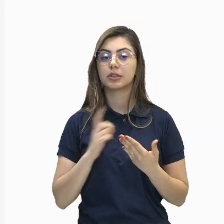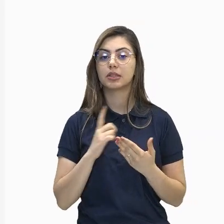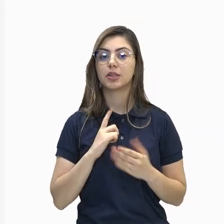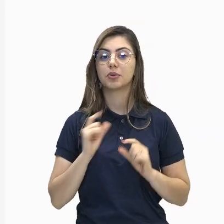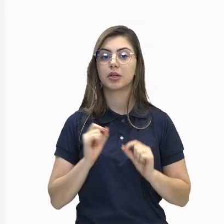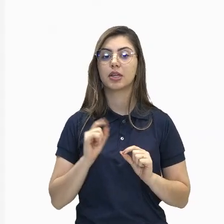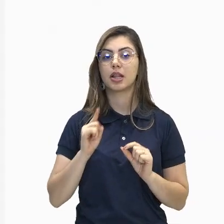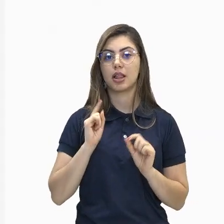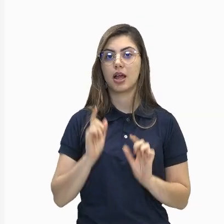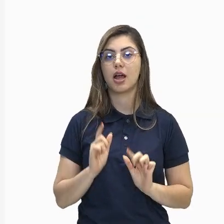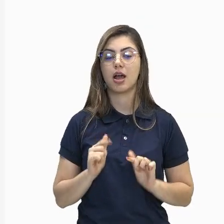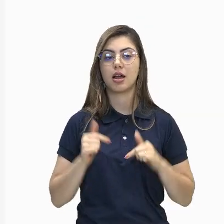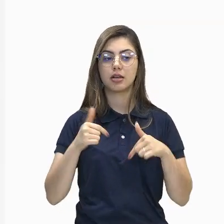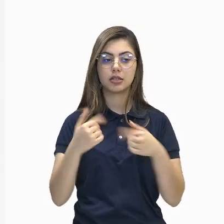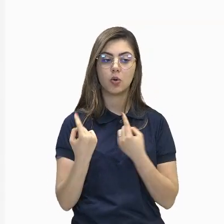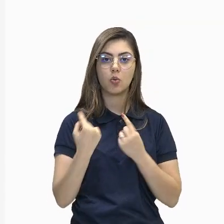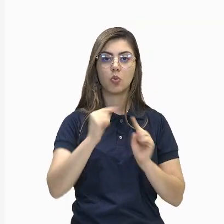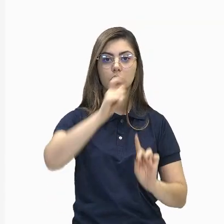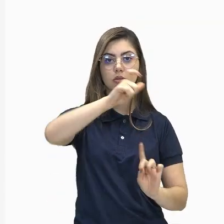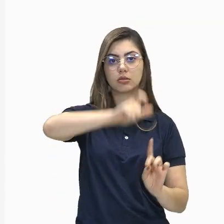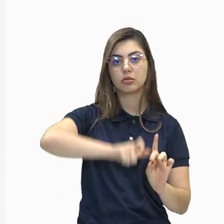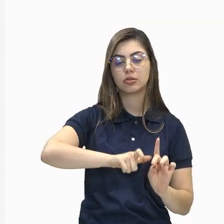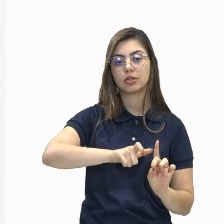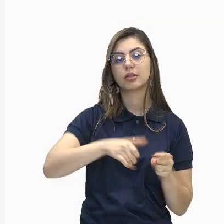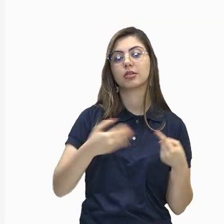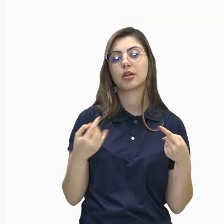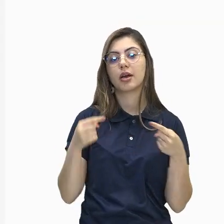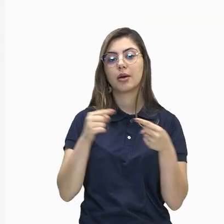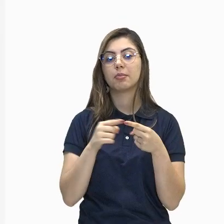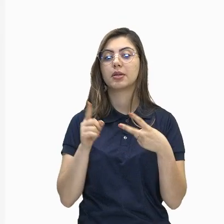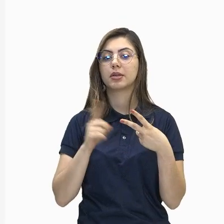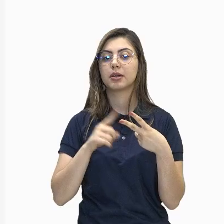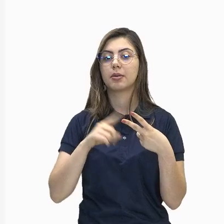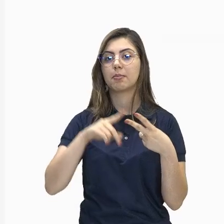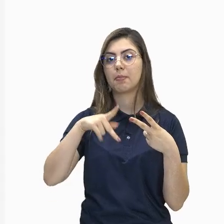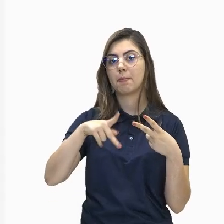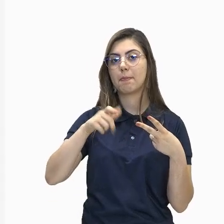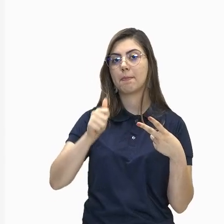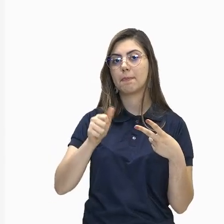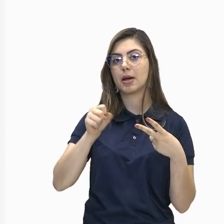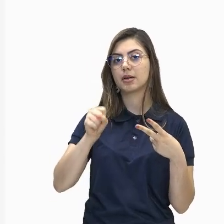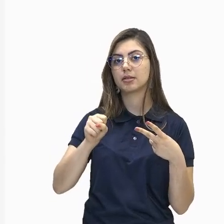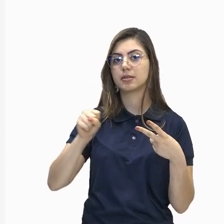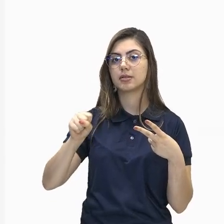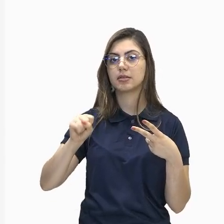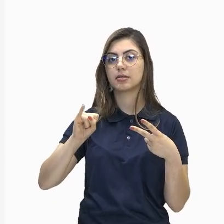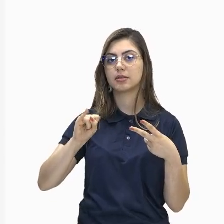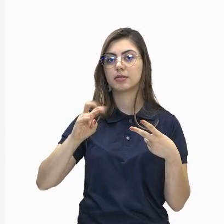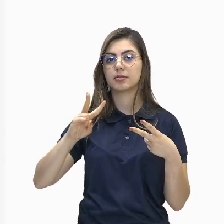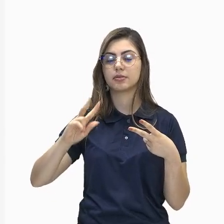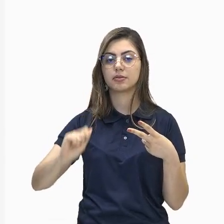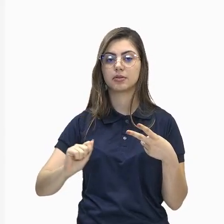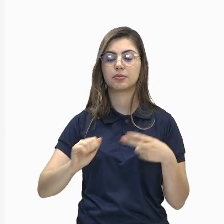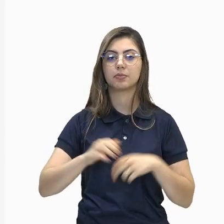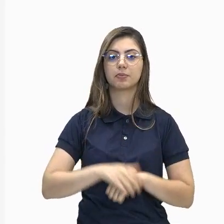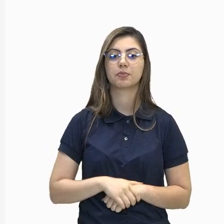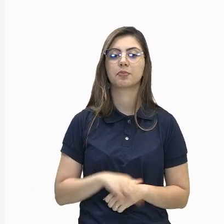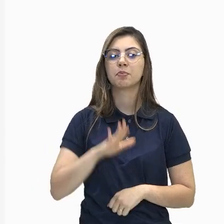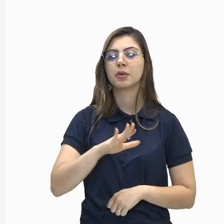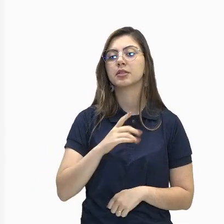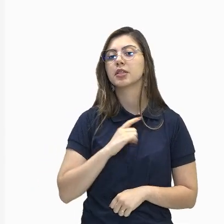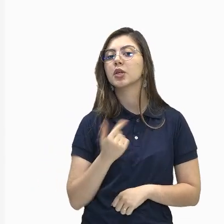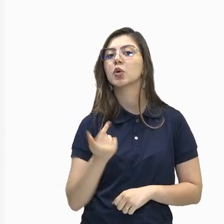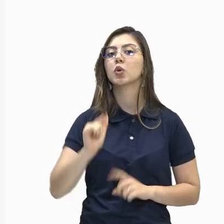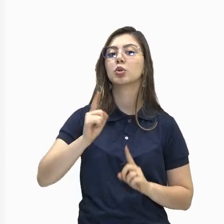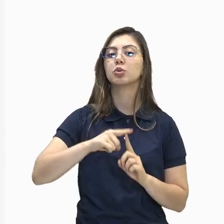sujeito sofre a ação expressa pelo verbo, nós temos aí uma oração na voz passiva. E oração na voz